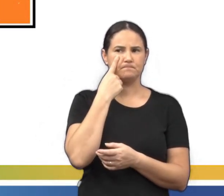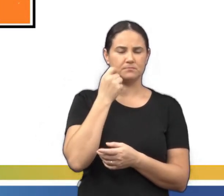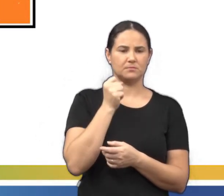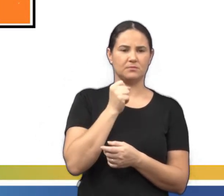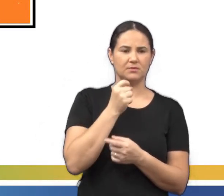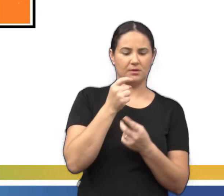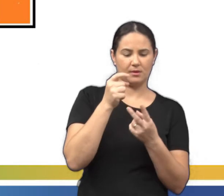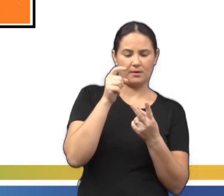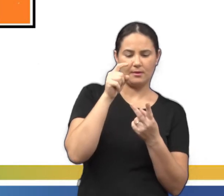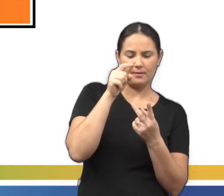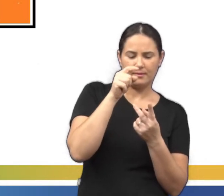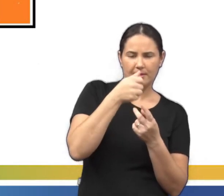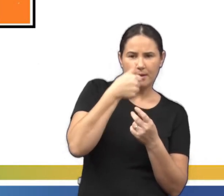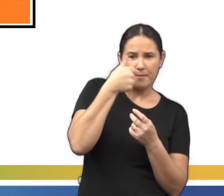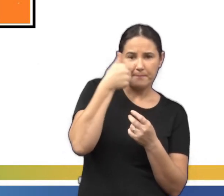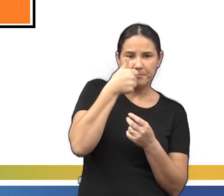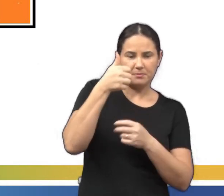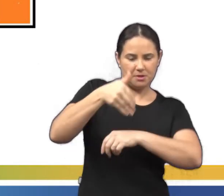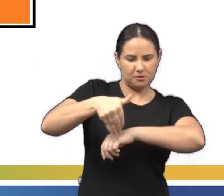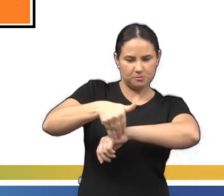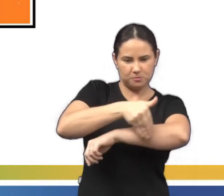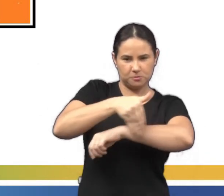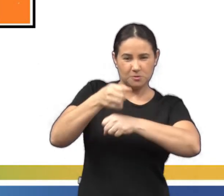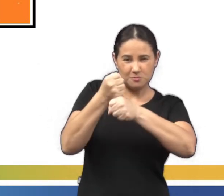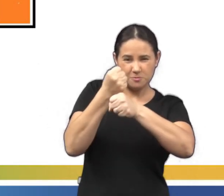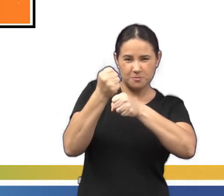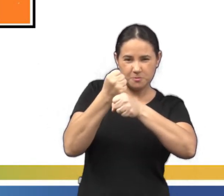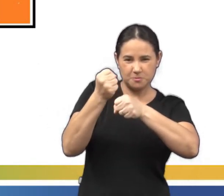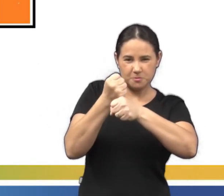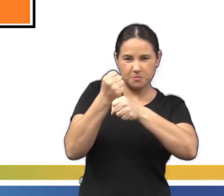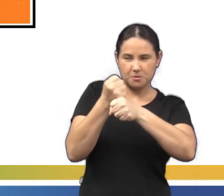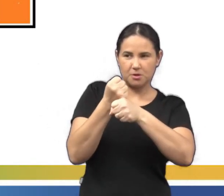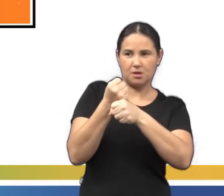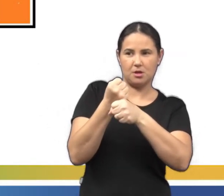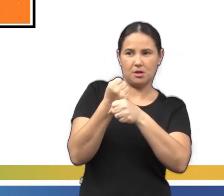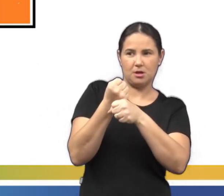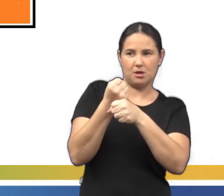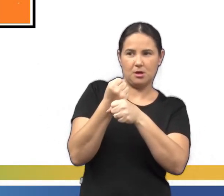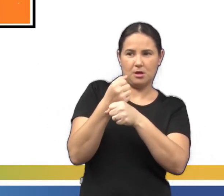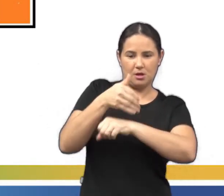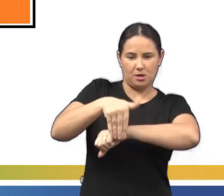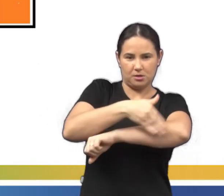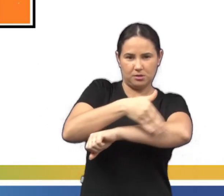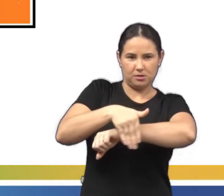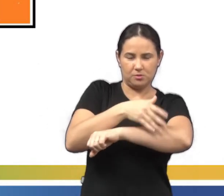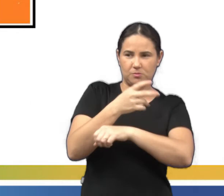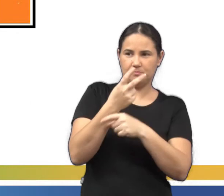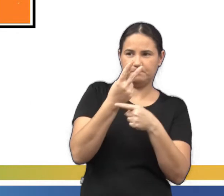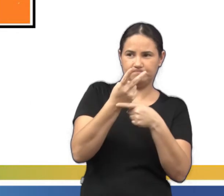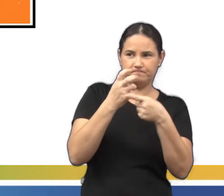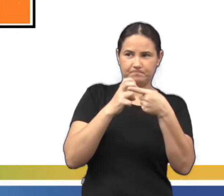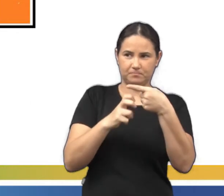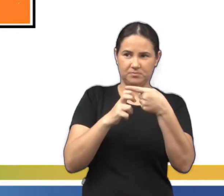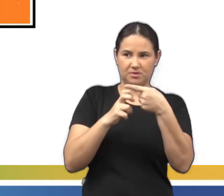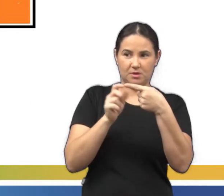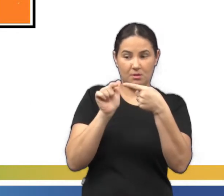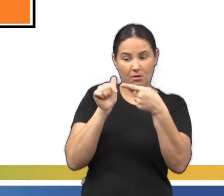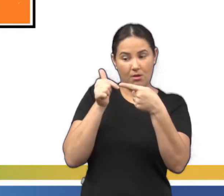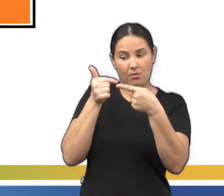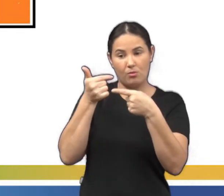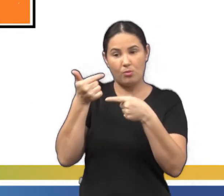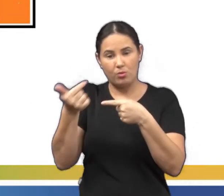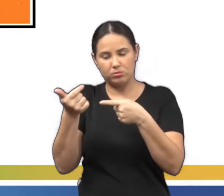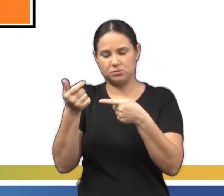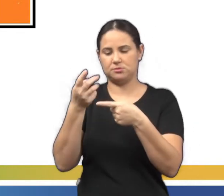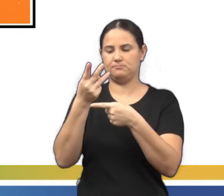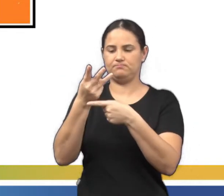a segunda empreiteira vai estar pavimentando 3 quintos, certo? Então,